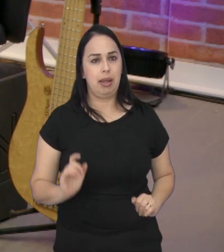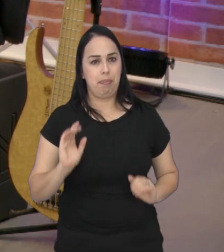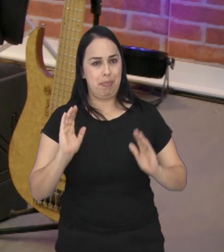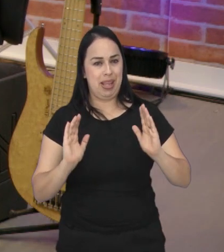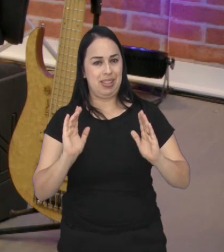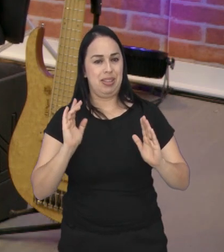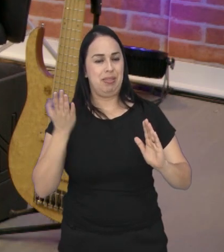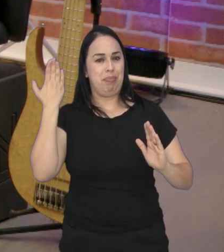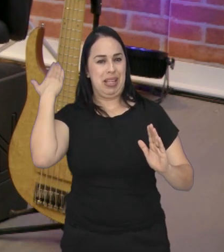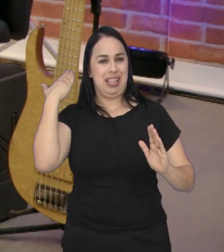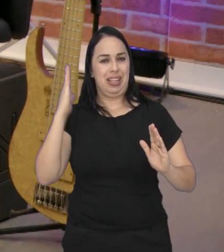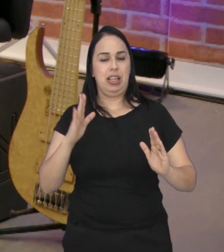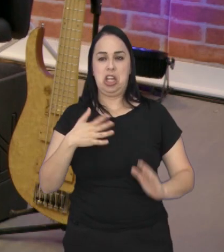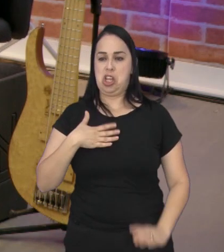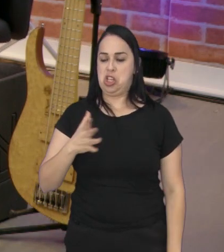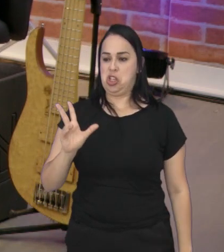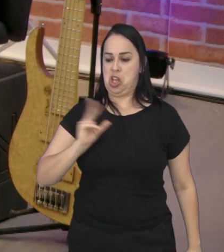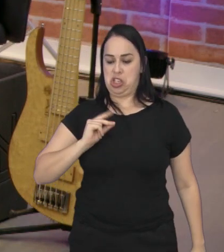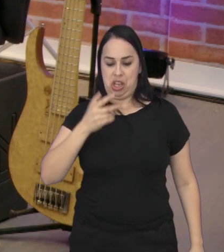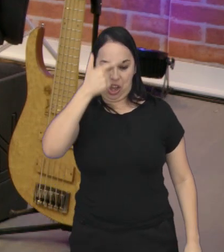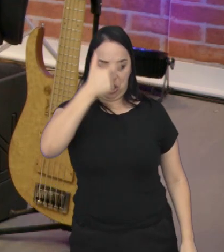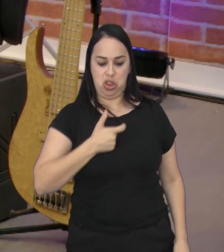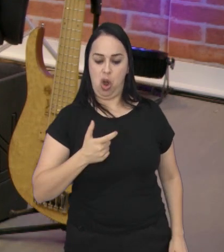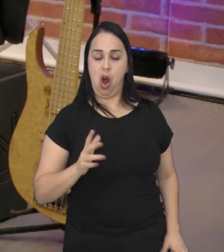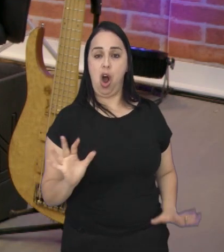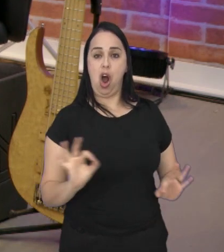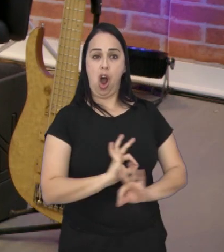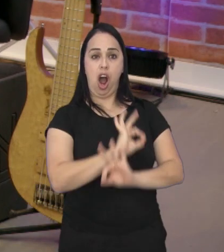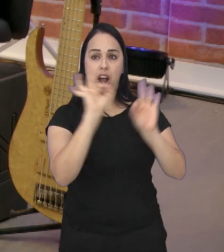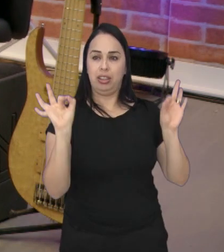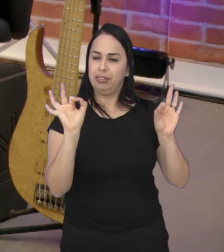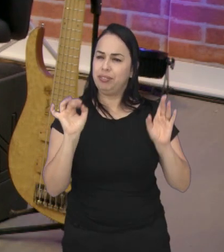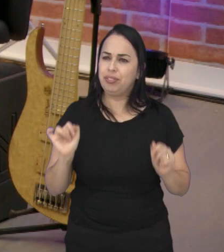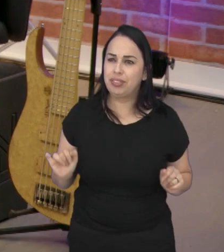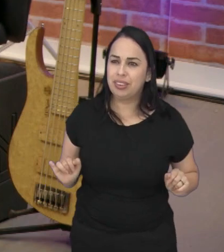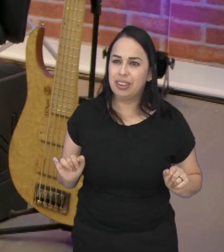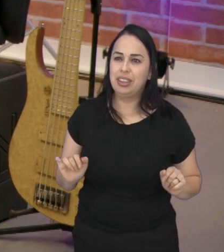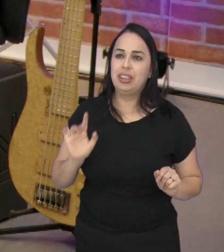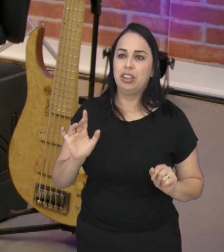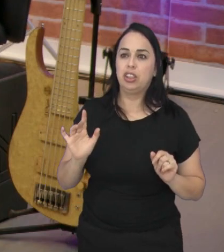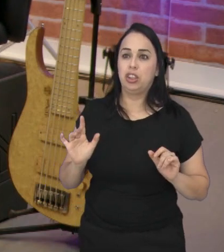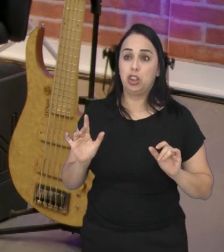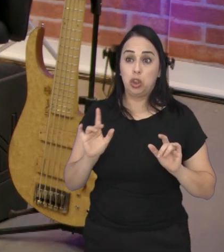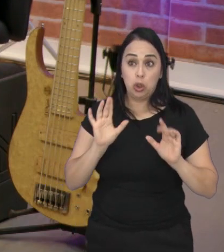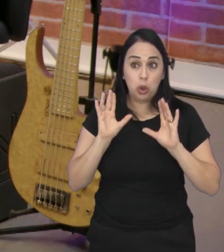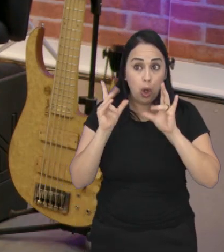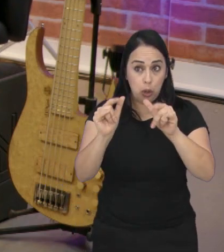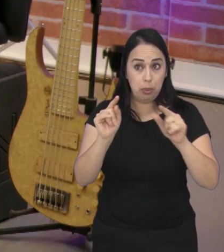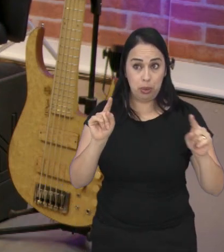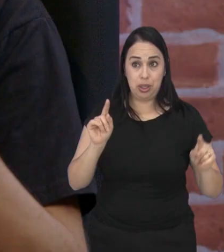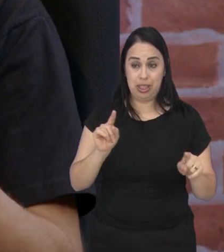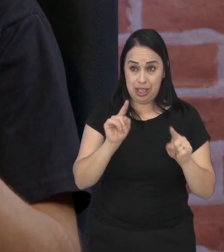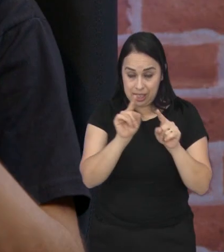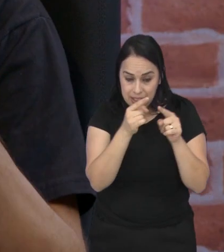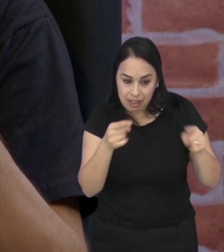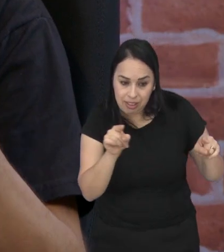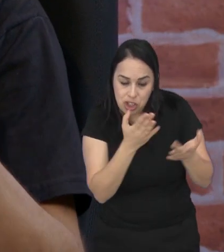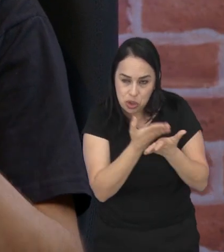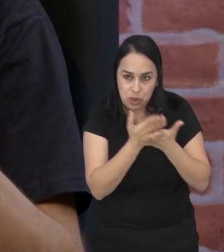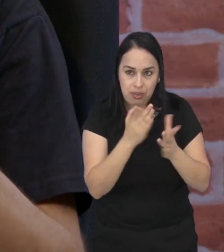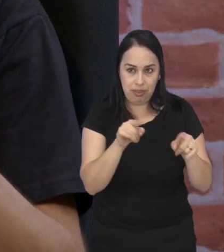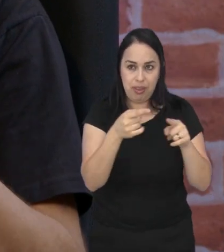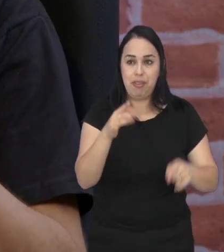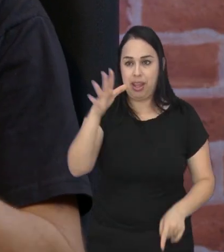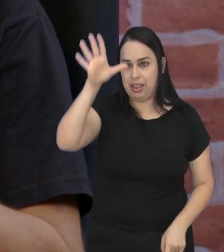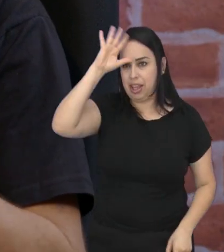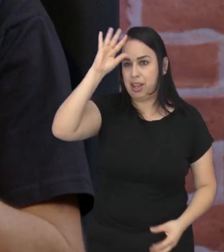teve uma época quando você era mais novo que você falou, putz, mano, tô bom. Não, Acho que vou... cara, assim, eu acho que todo mundo que é músico, estiver assistindo